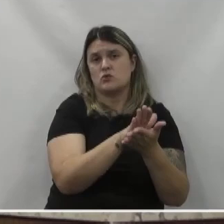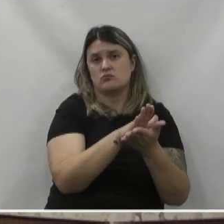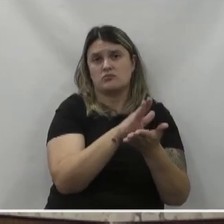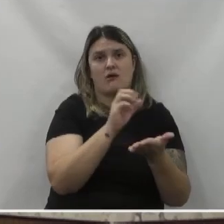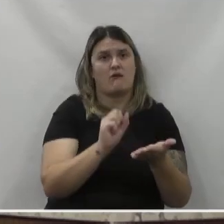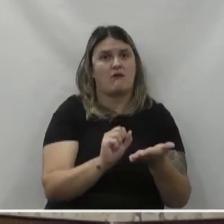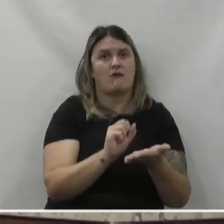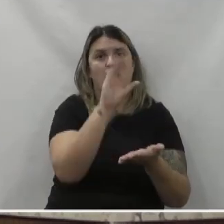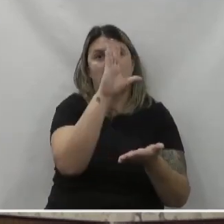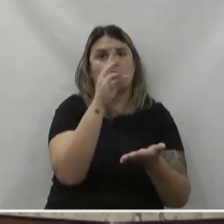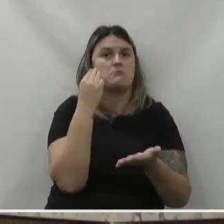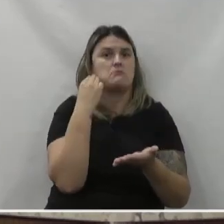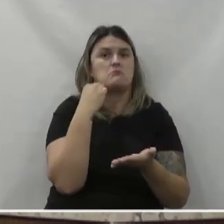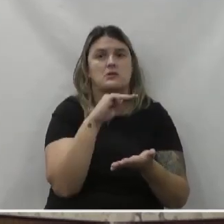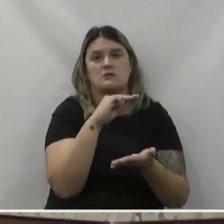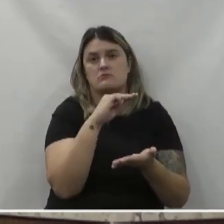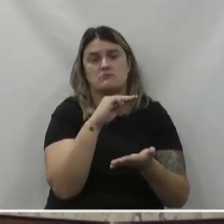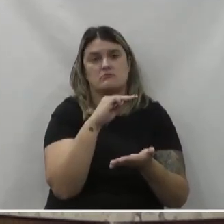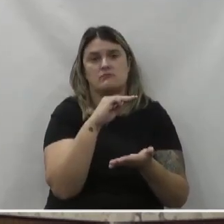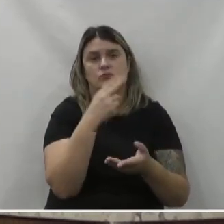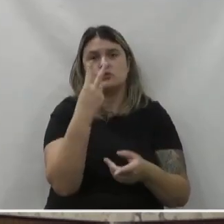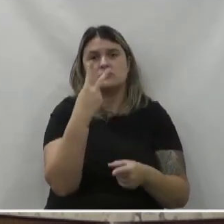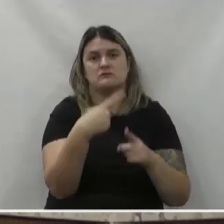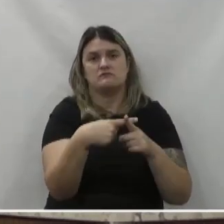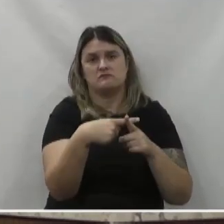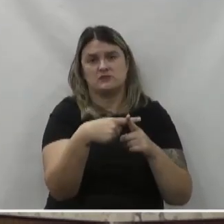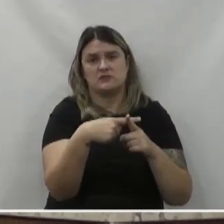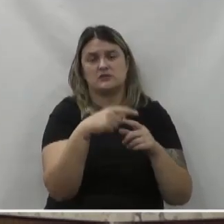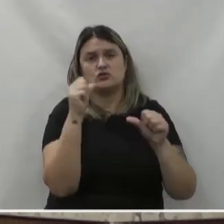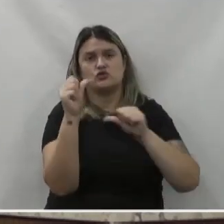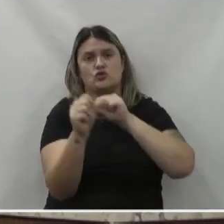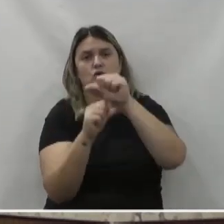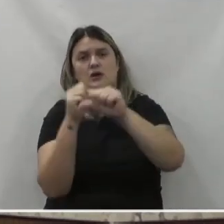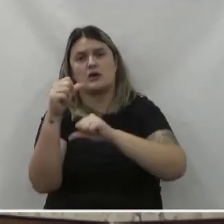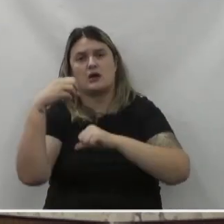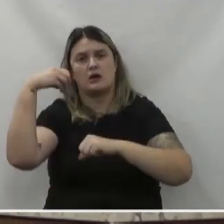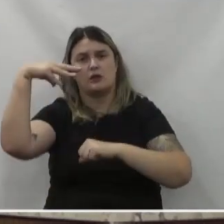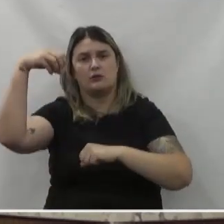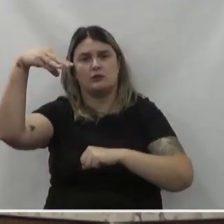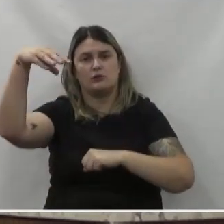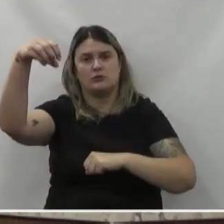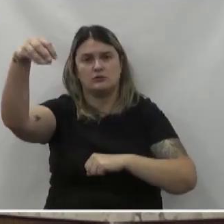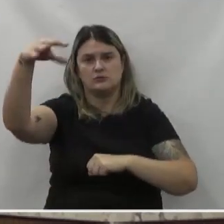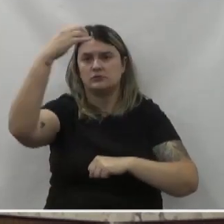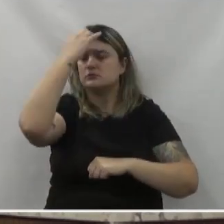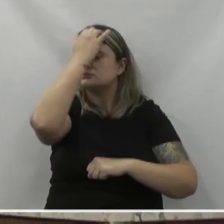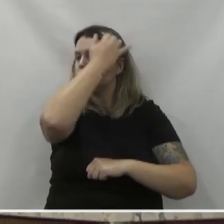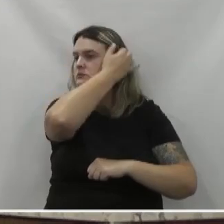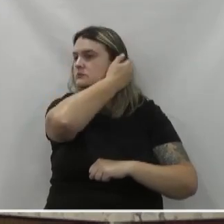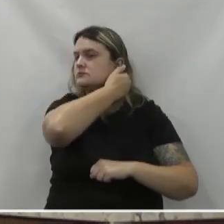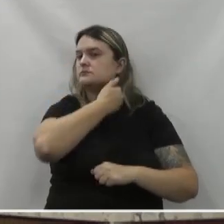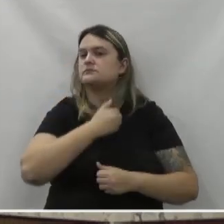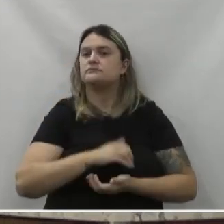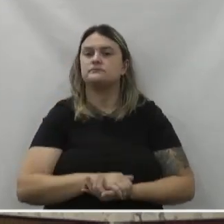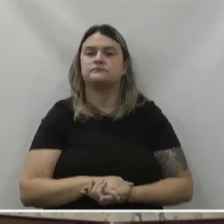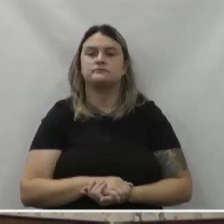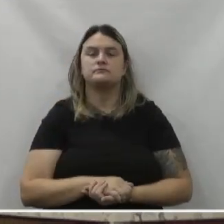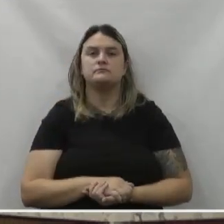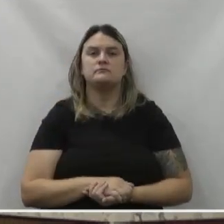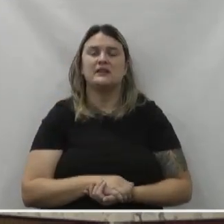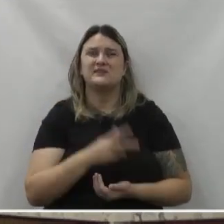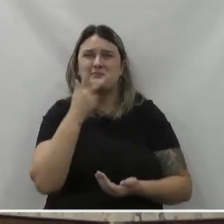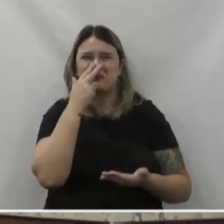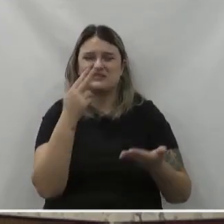milionária. Digamos aí que dá para fazer 2 vezes a troca das luminárias aí, diante dessa situação que a gente ficou. Então, a gente ficou